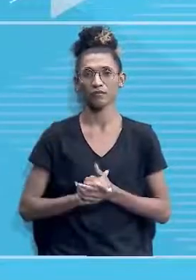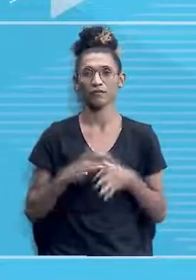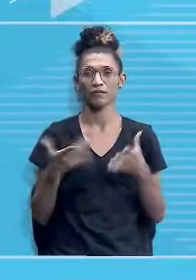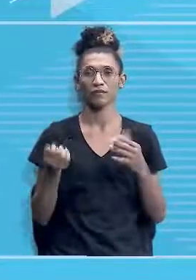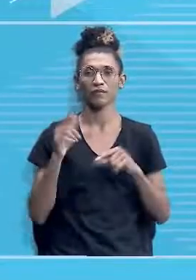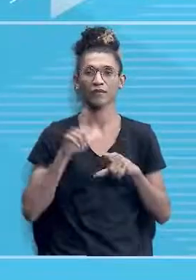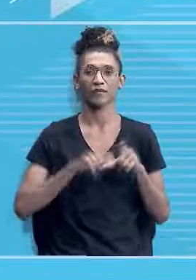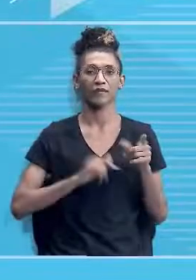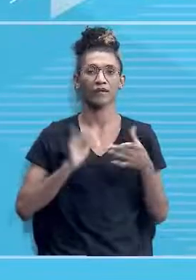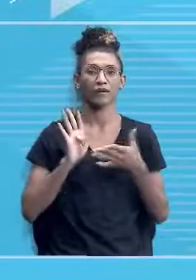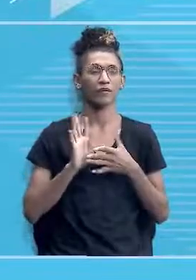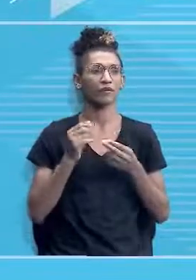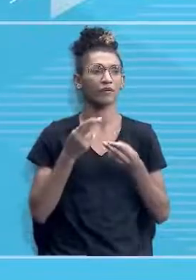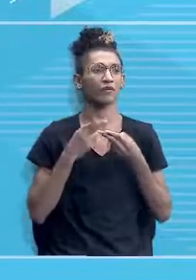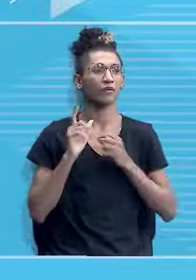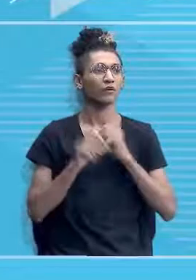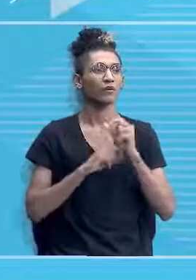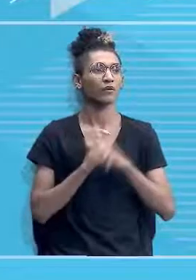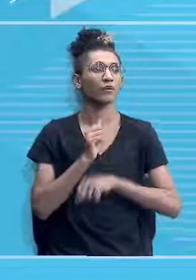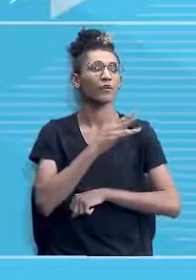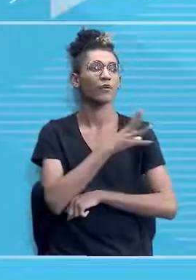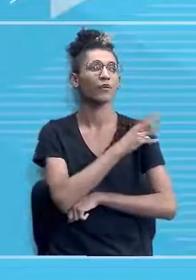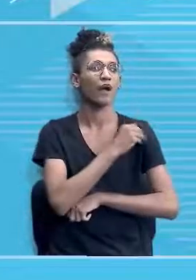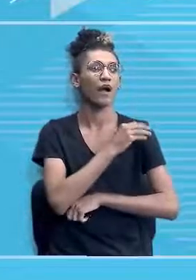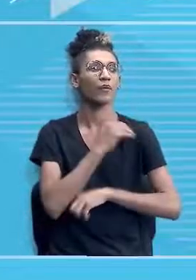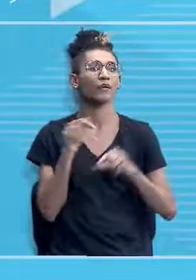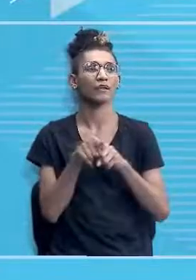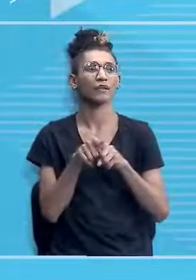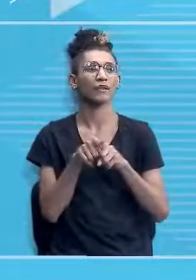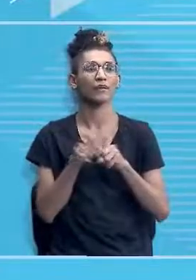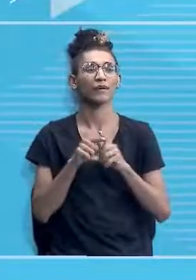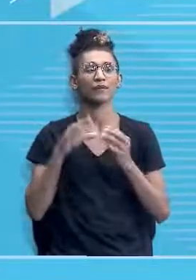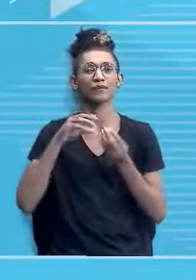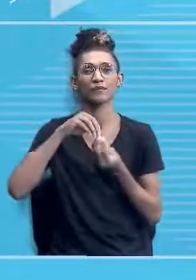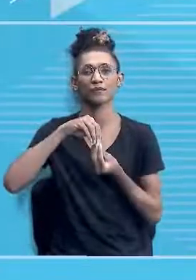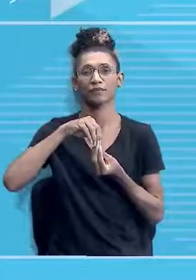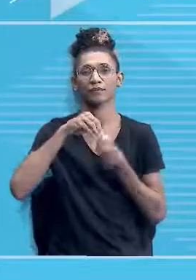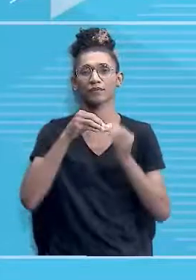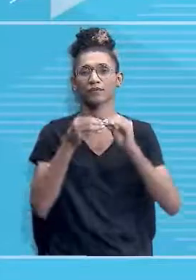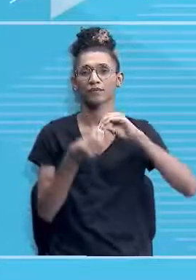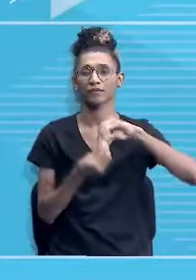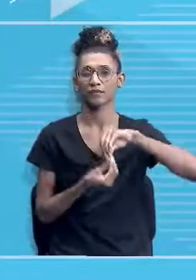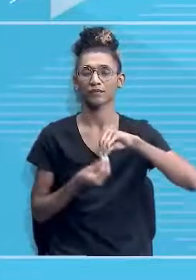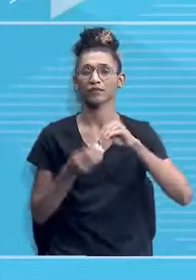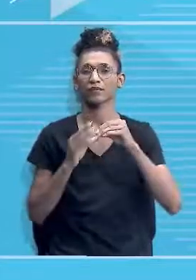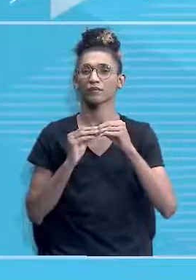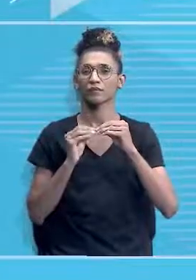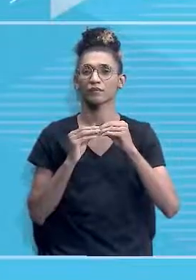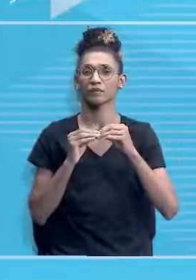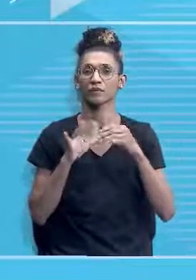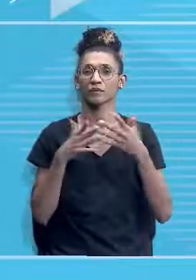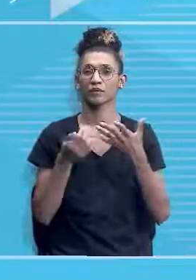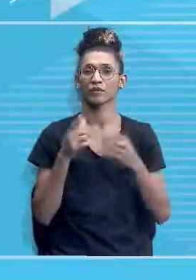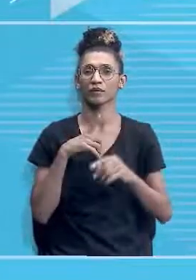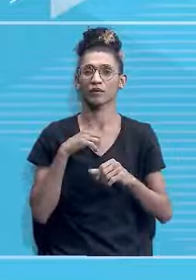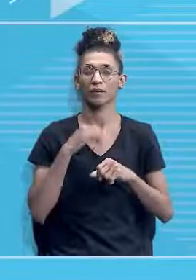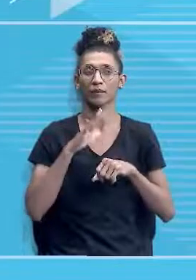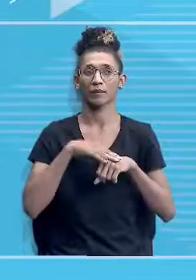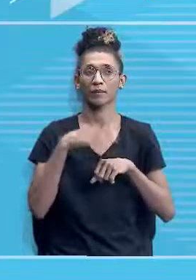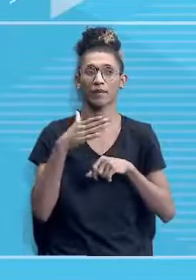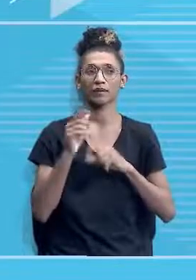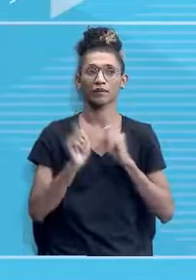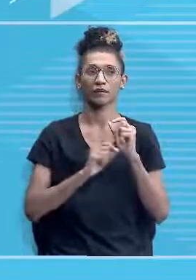mais uma vez eu tô utilizando aqui um álcool e uma cetona tão quarta que têm maior ponte Abolição o álcool